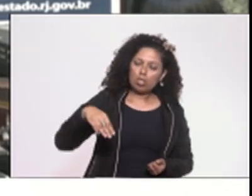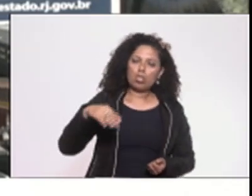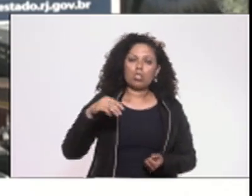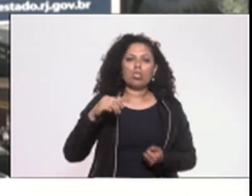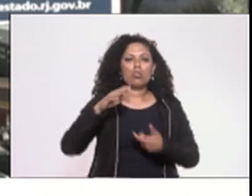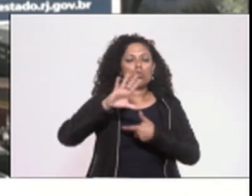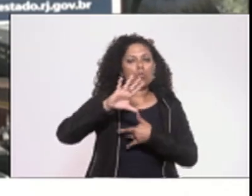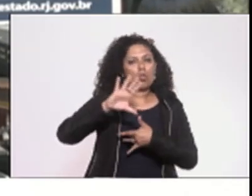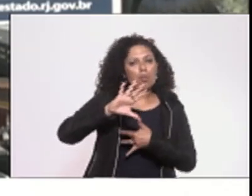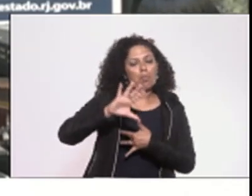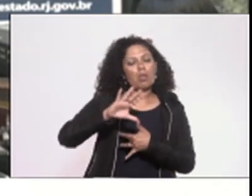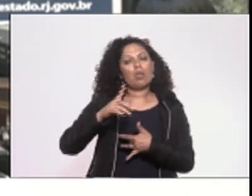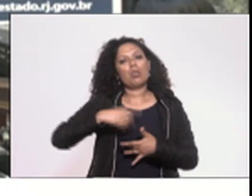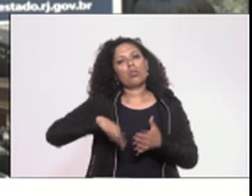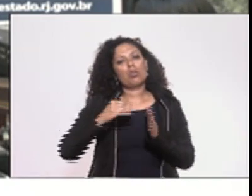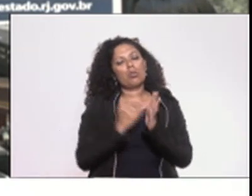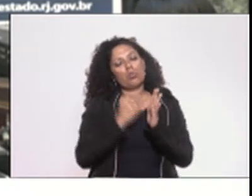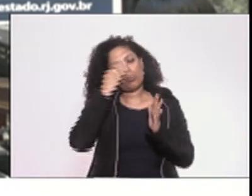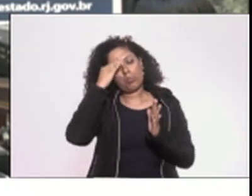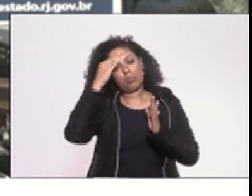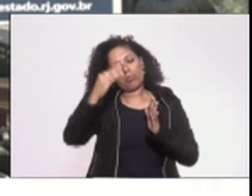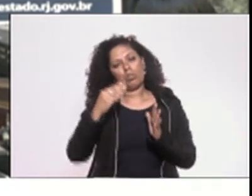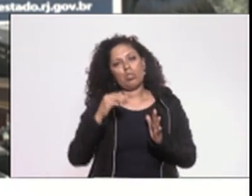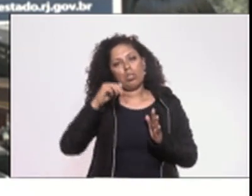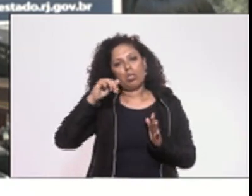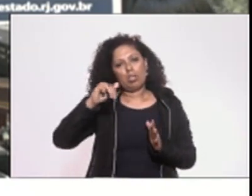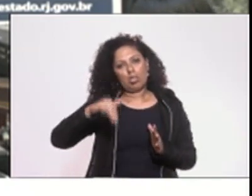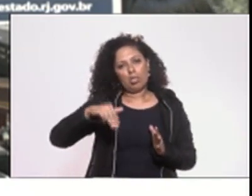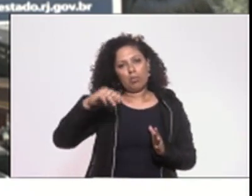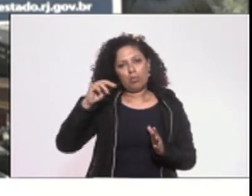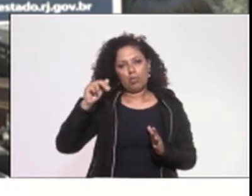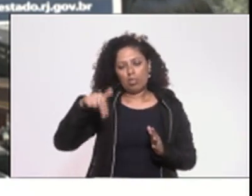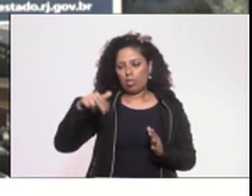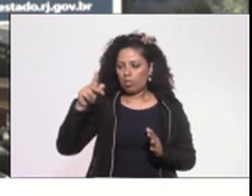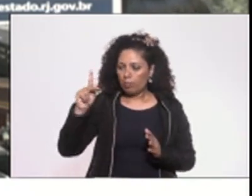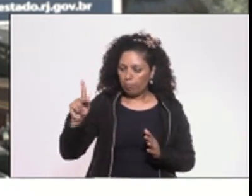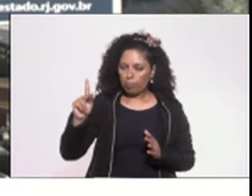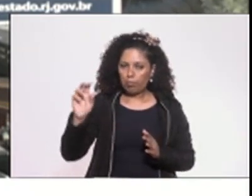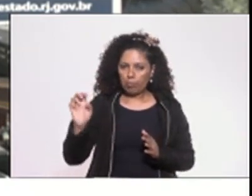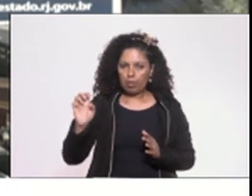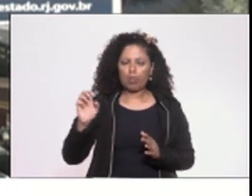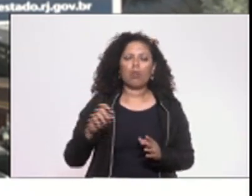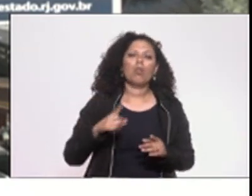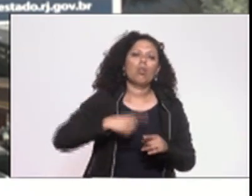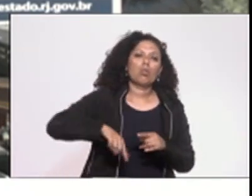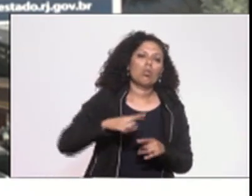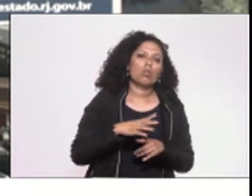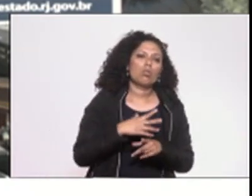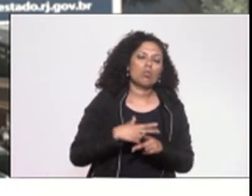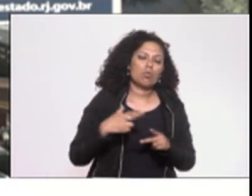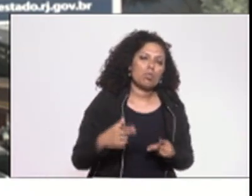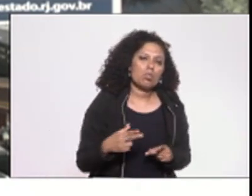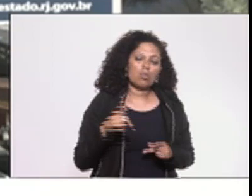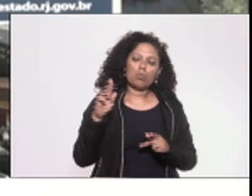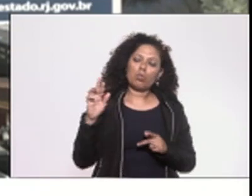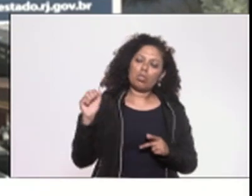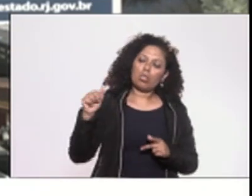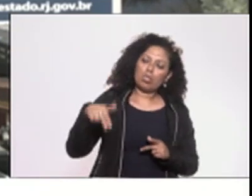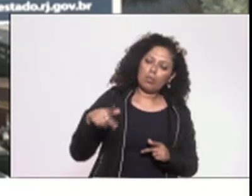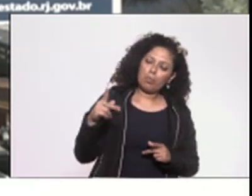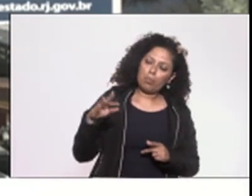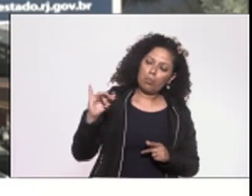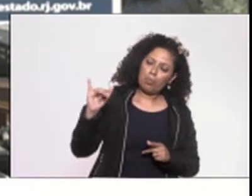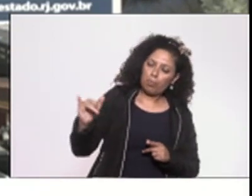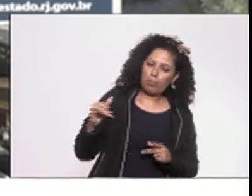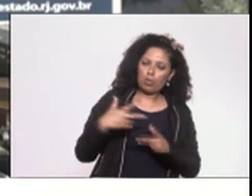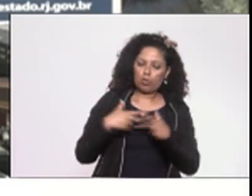Say Startups, vencemos o desafio da NTT, vencemos a categoria sustentabilidade do Grand Prix de Inovação, uma empresa carioca,